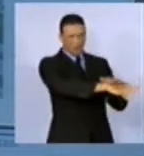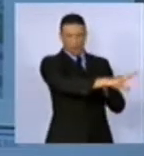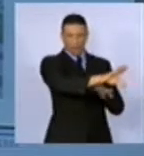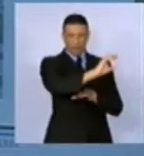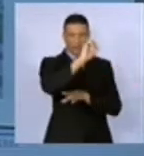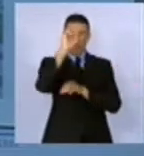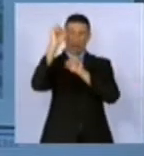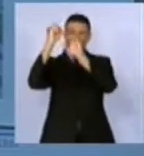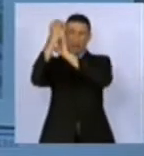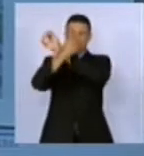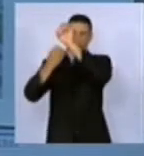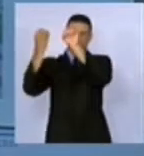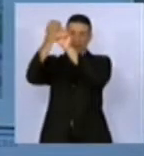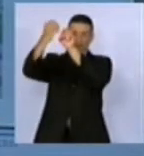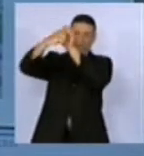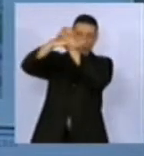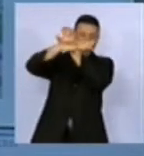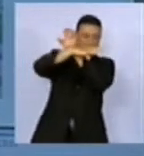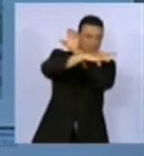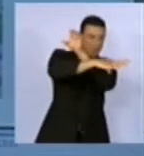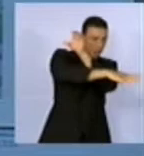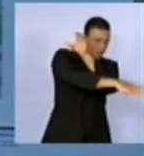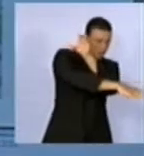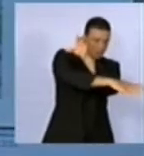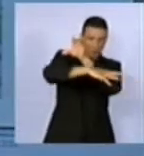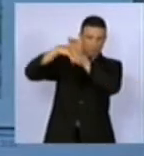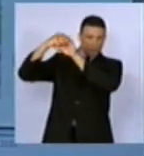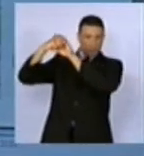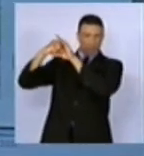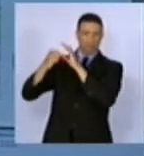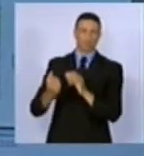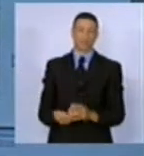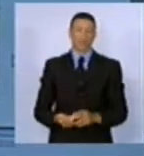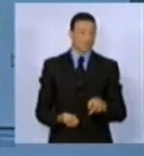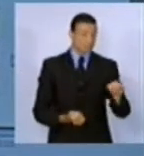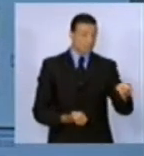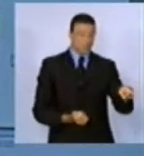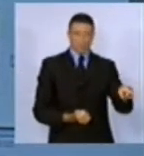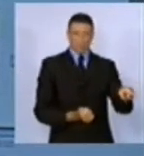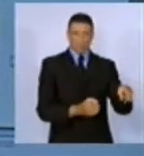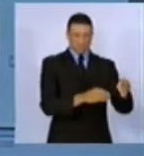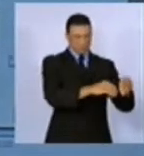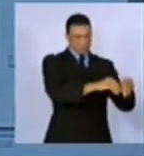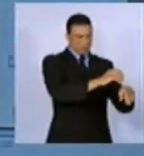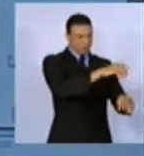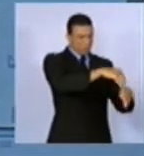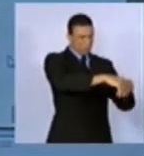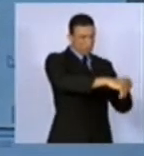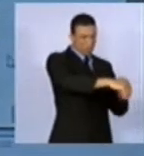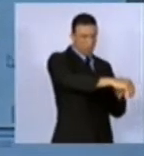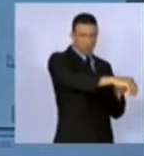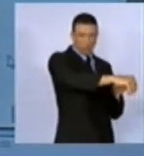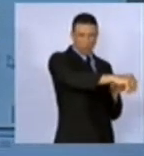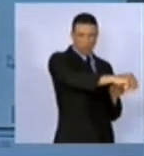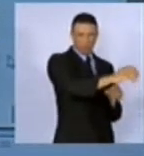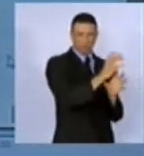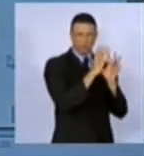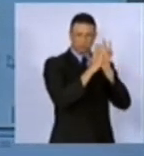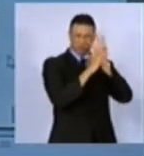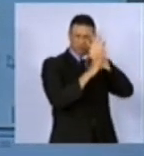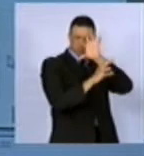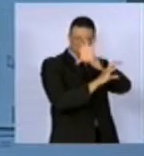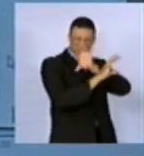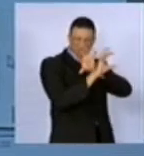muito clara nas imagens em tonalidade bastante Claros quando queima a palha fica o solo exposto e ele aparece muito